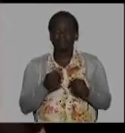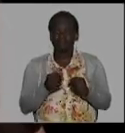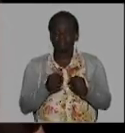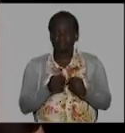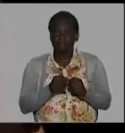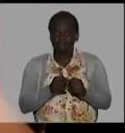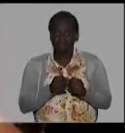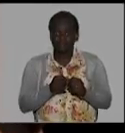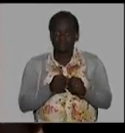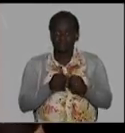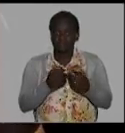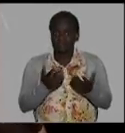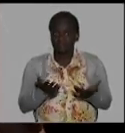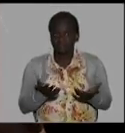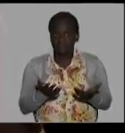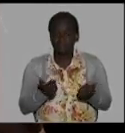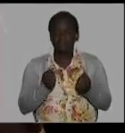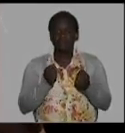tipo...